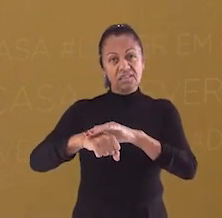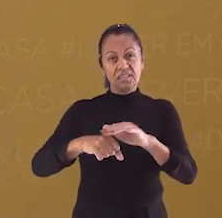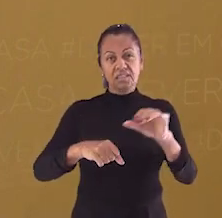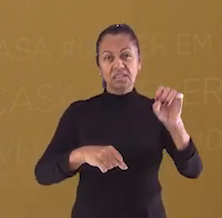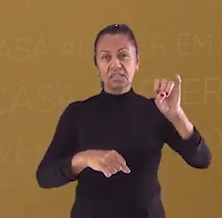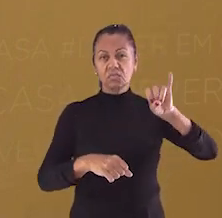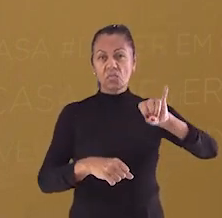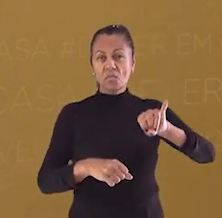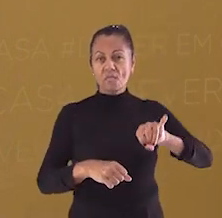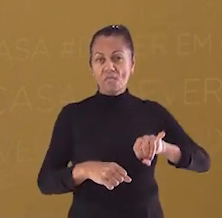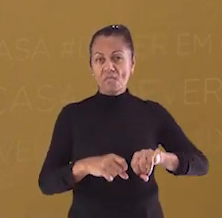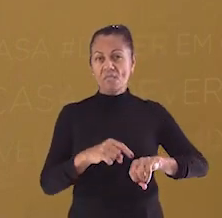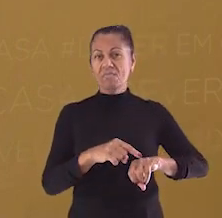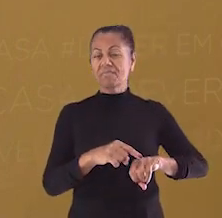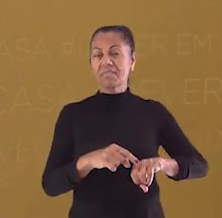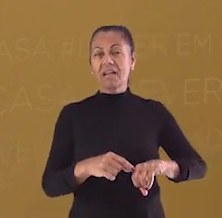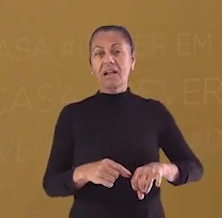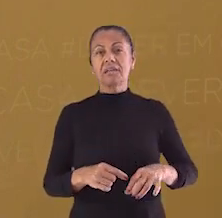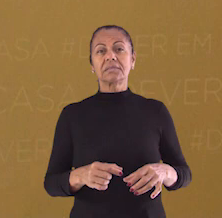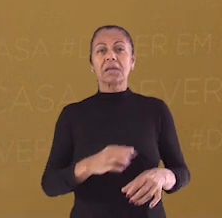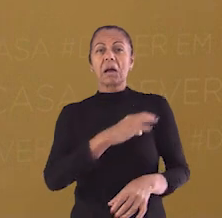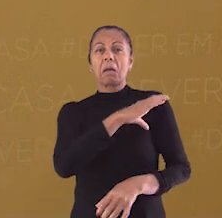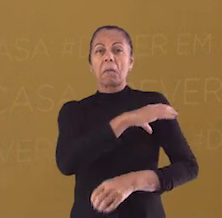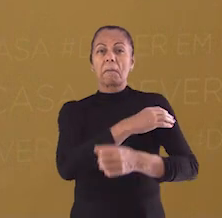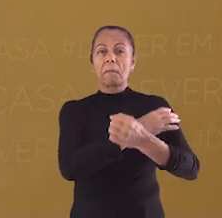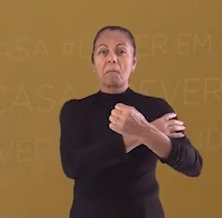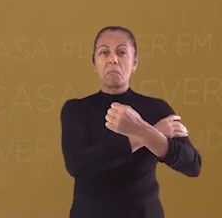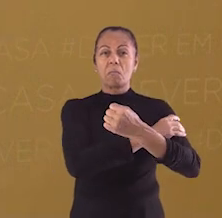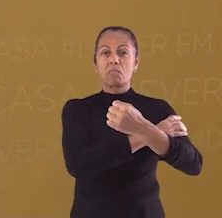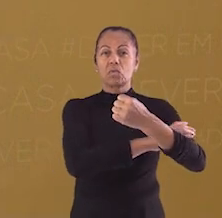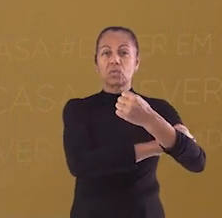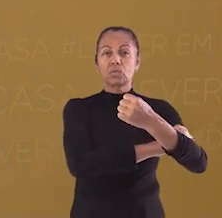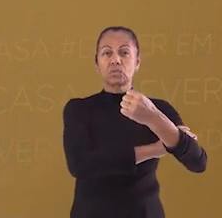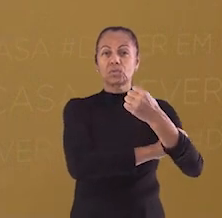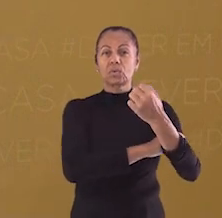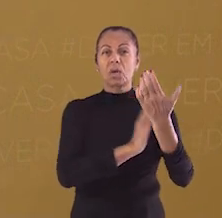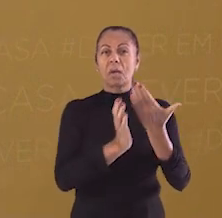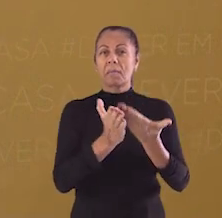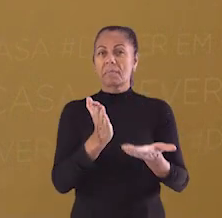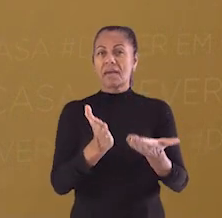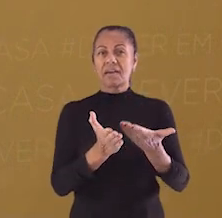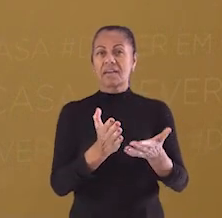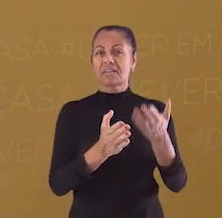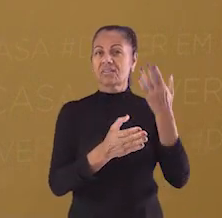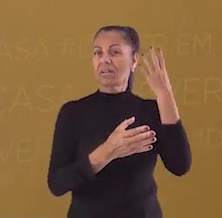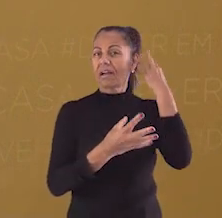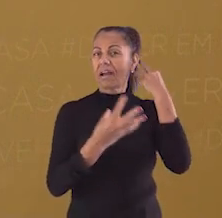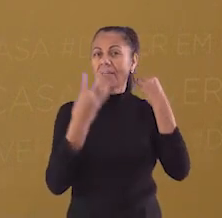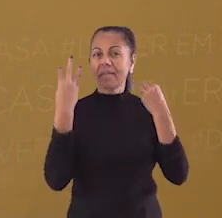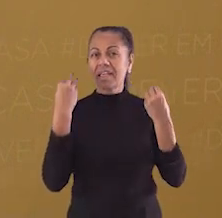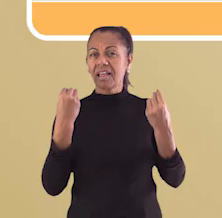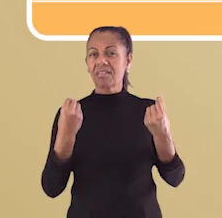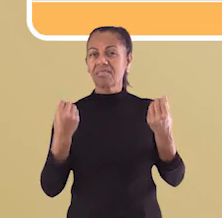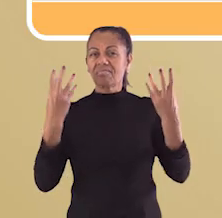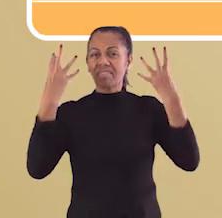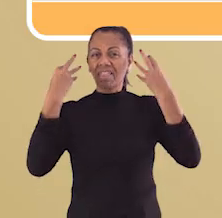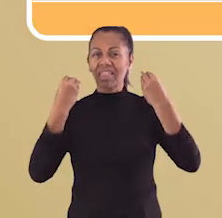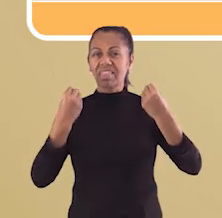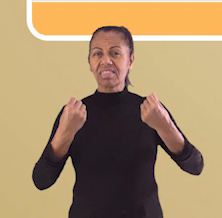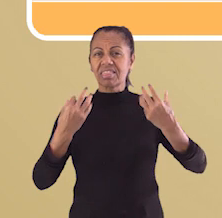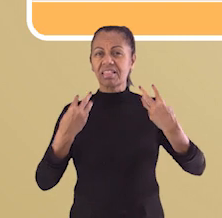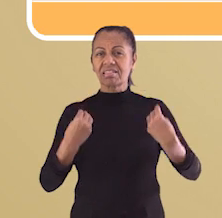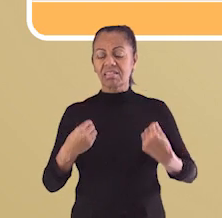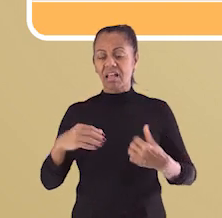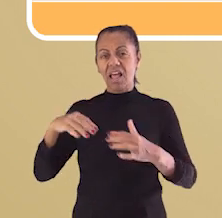anorexia têm perda de massa muscular e de gordura corporal, sofrendo também com a desnutrição do corpo. Os cabelos e